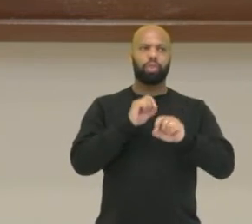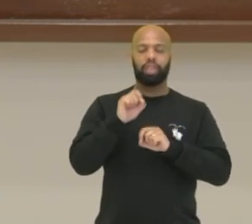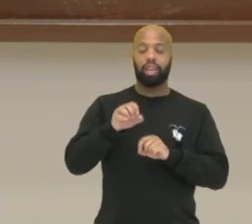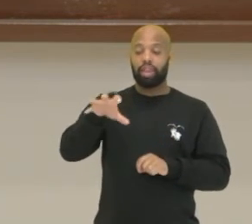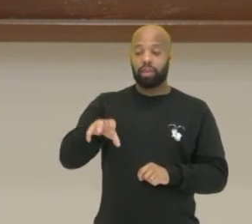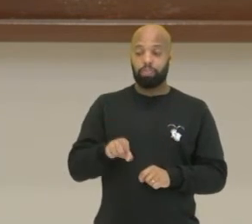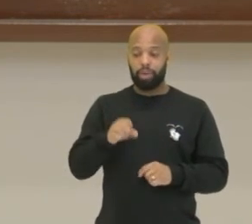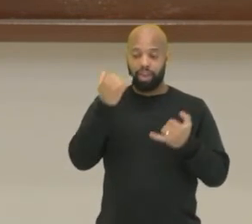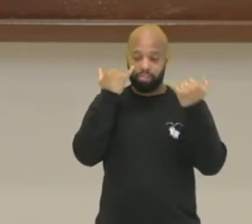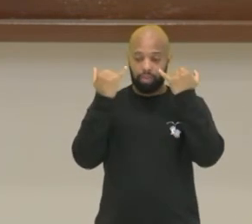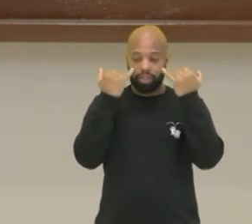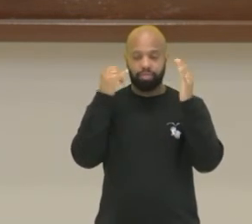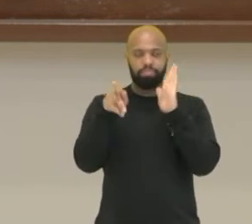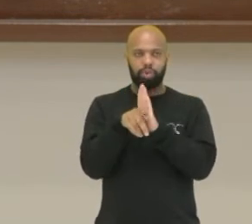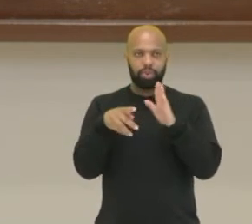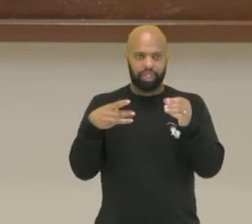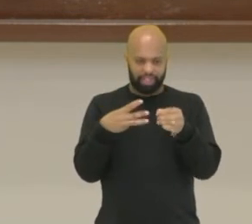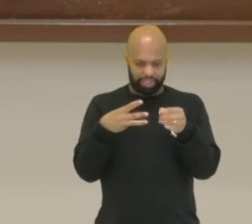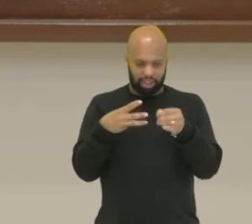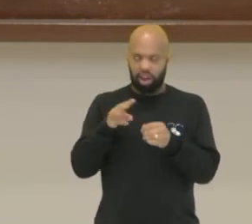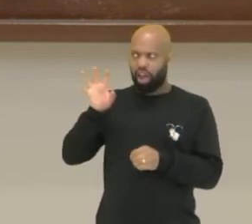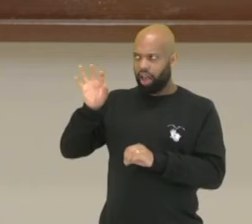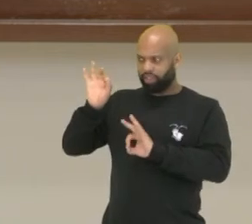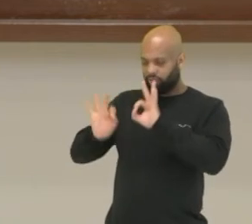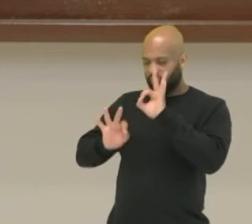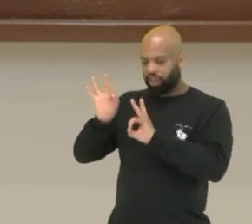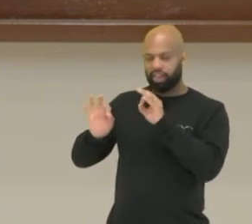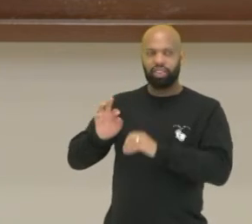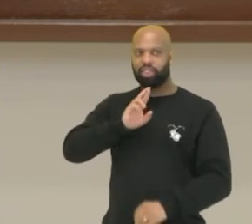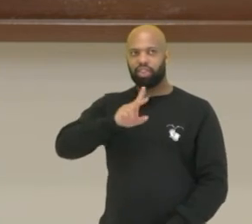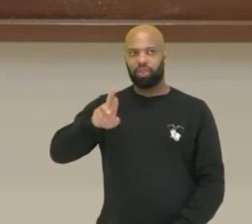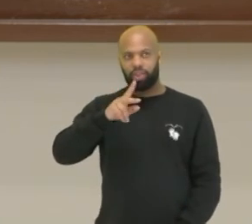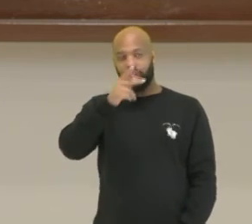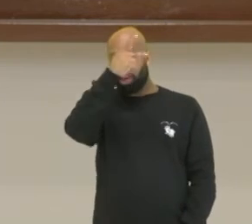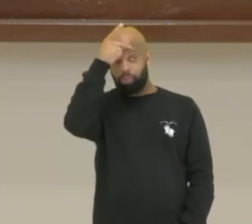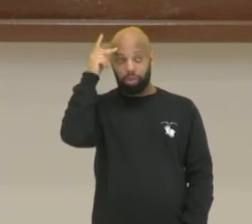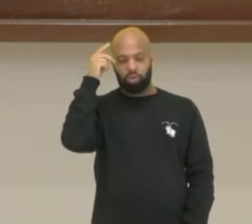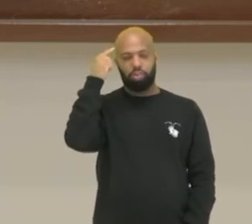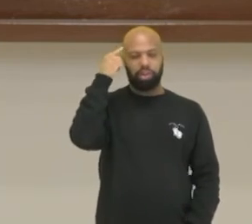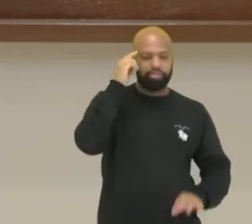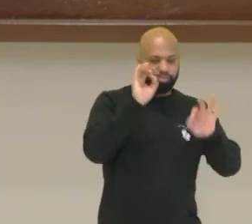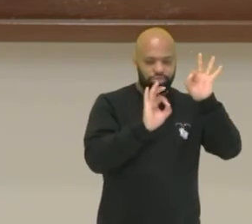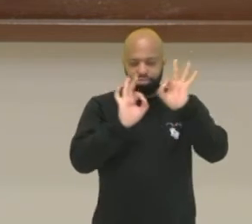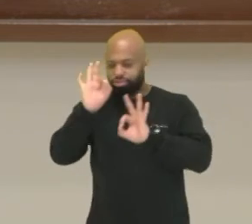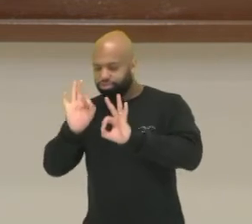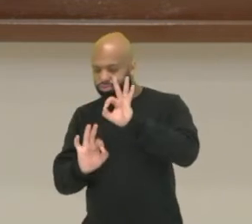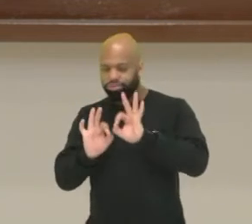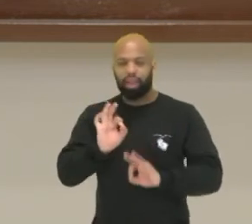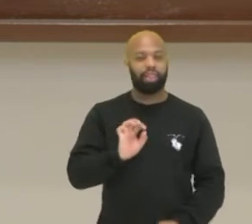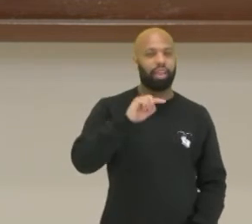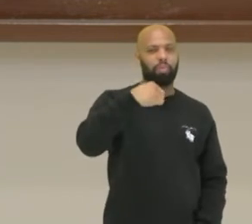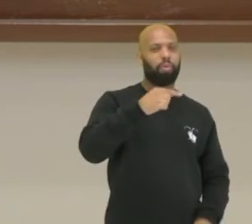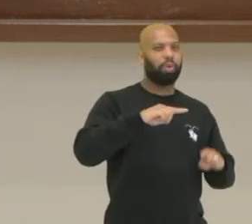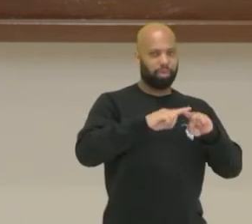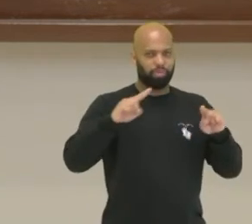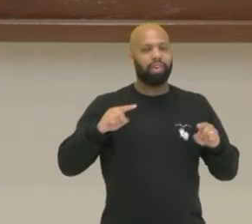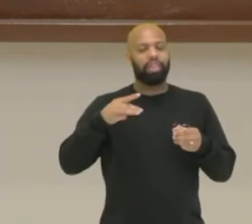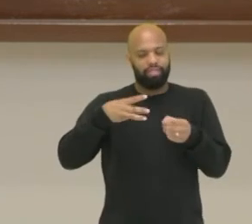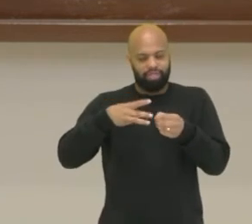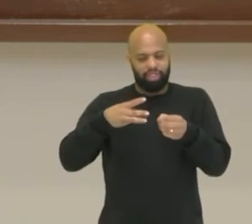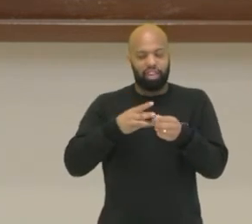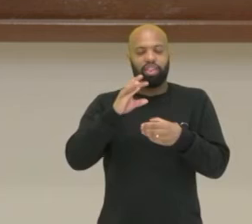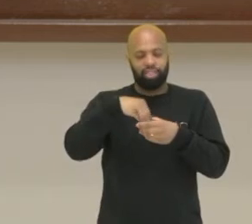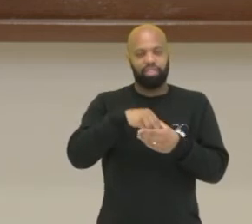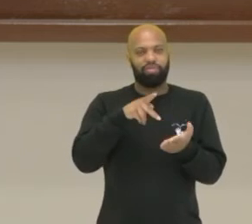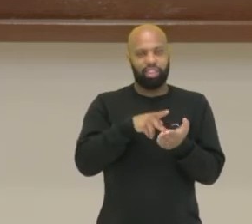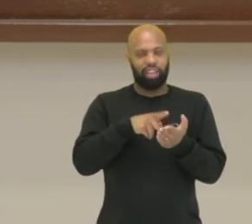da nossa célula, não tá bonitinho assim, Alguém teve todo esse trabalho de organizar esse cariótipo para que